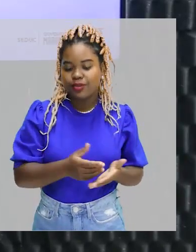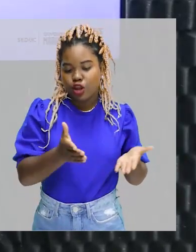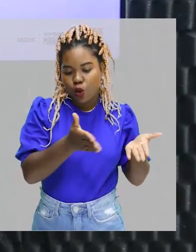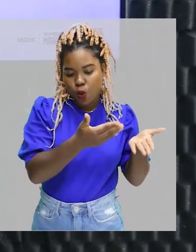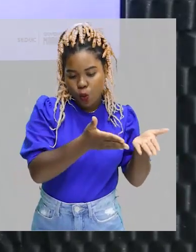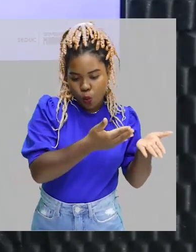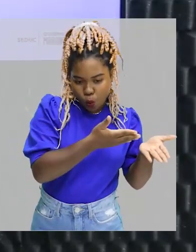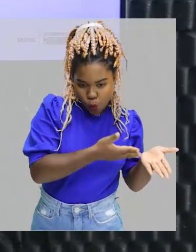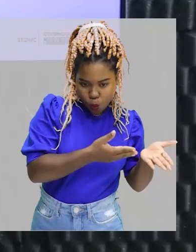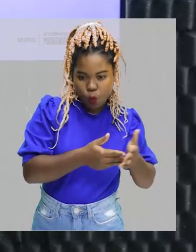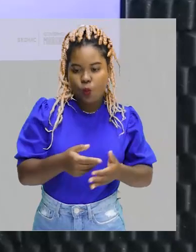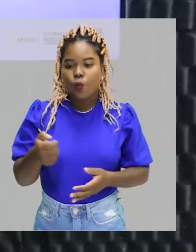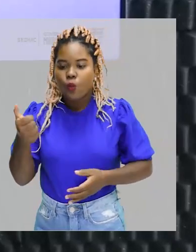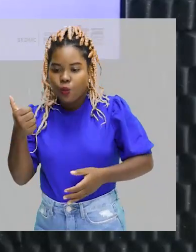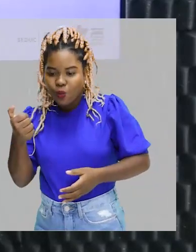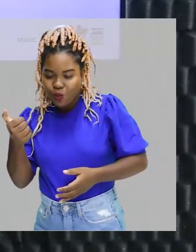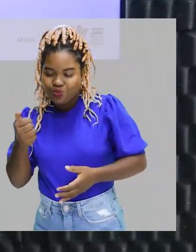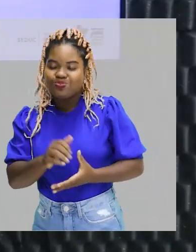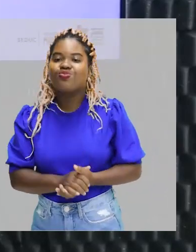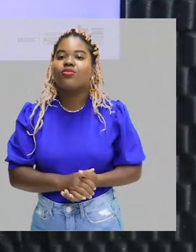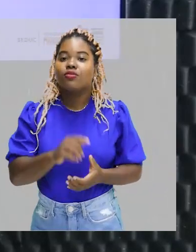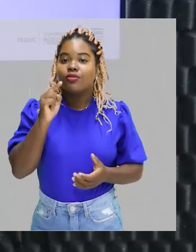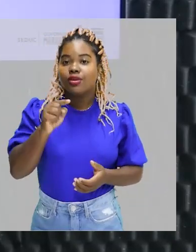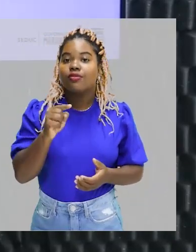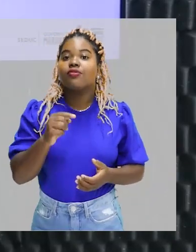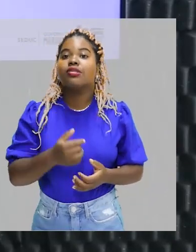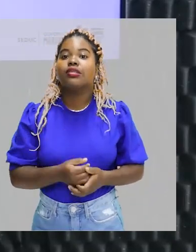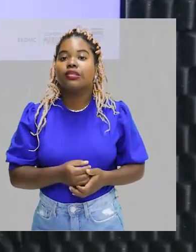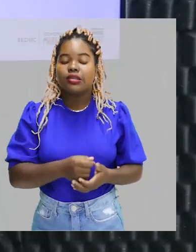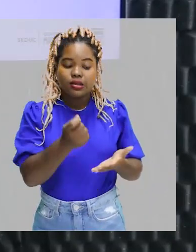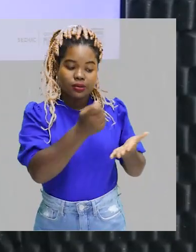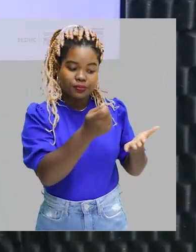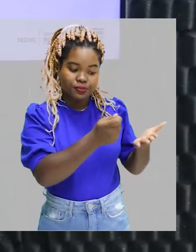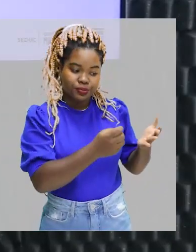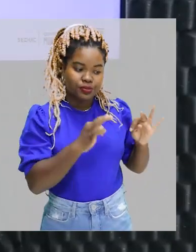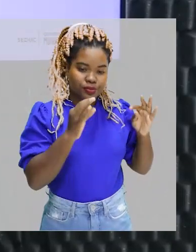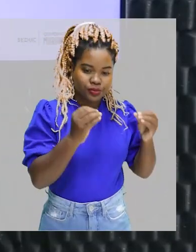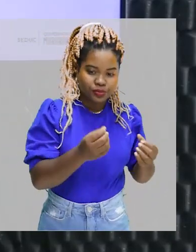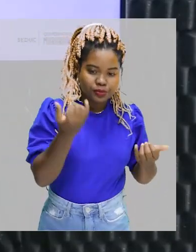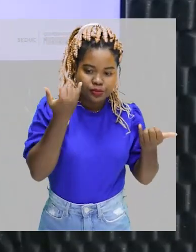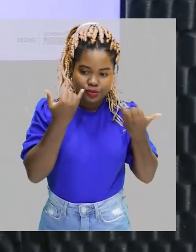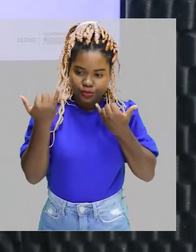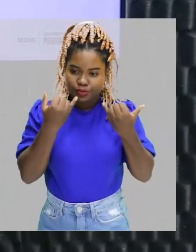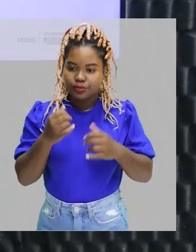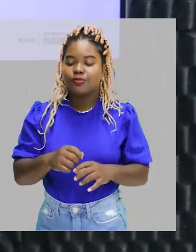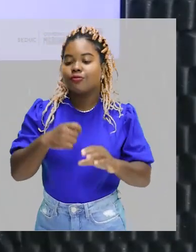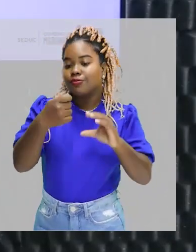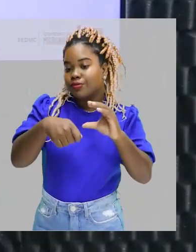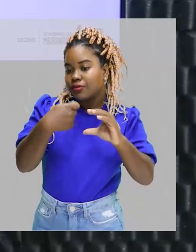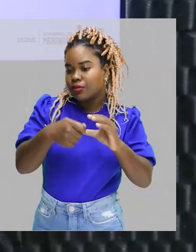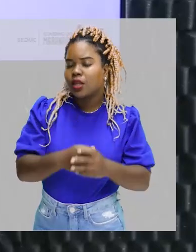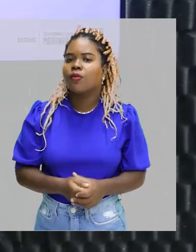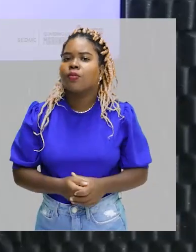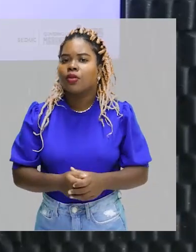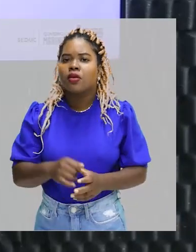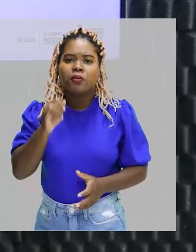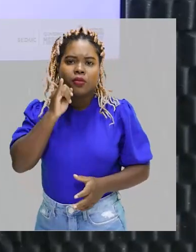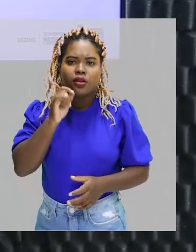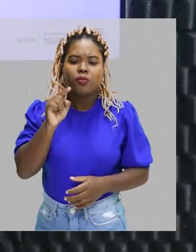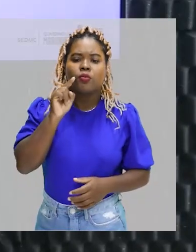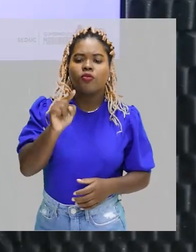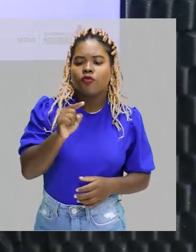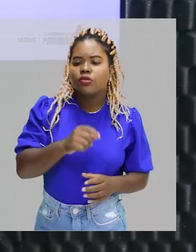para você fazer as devidas anotações ao longo do vídeo. Então, você está acompanhando, certo? E aquela informação,